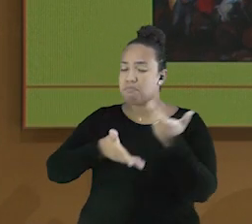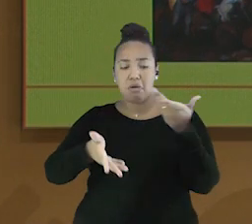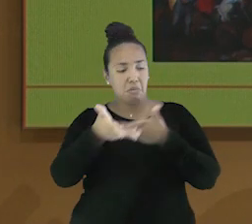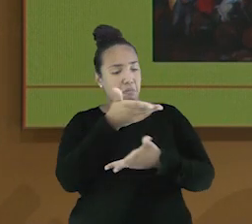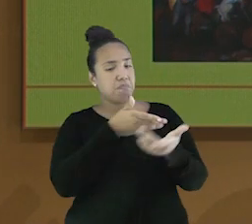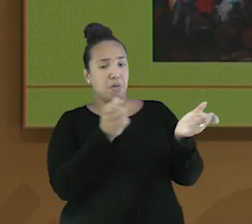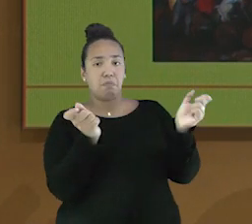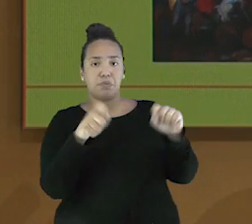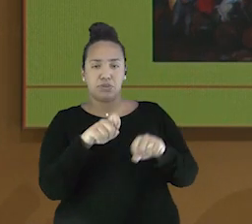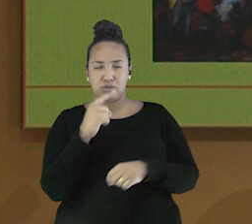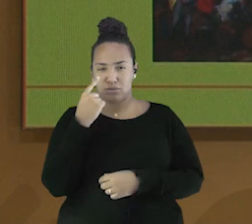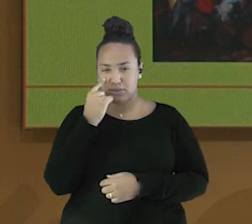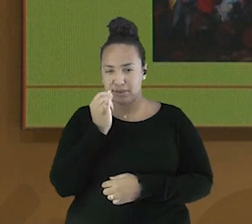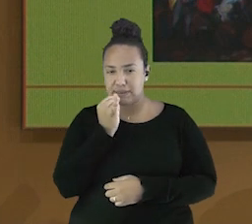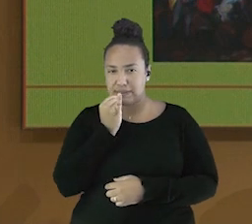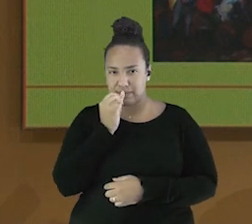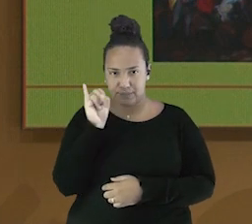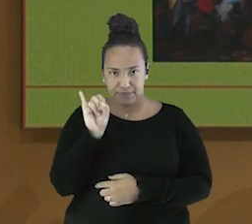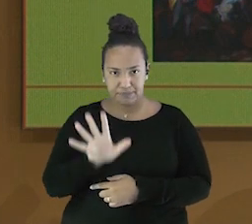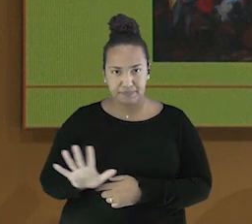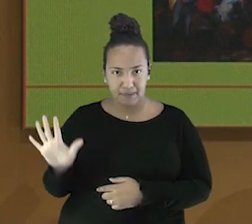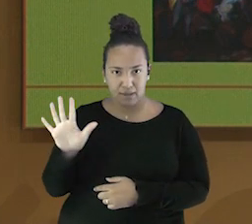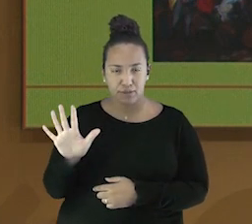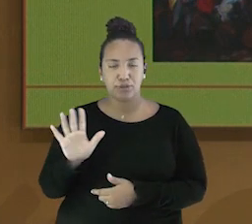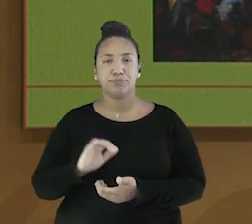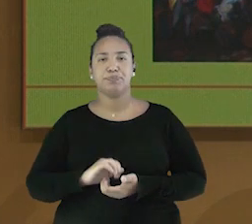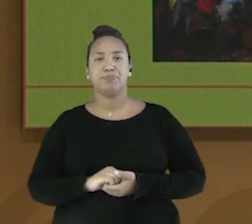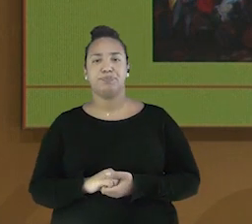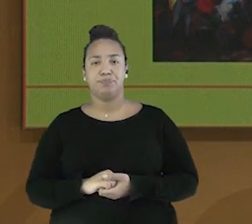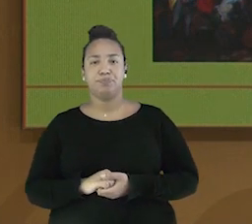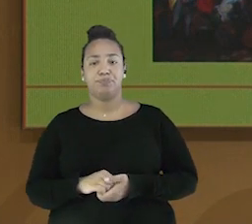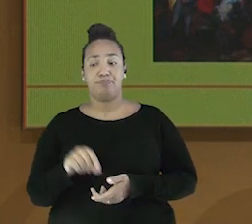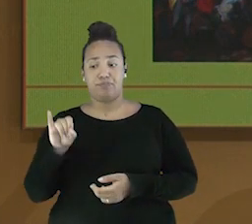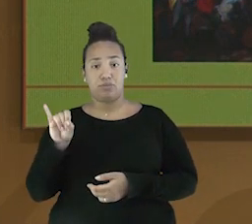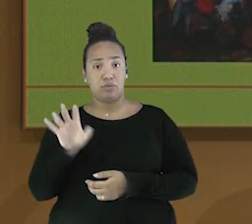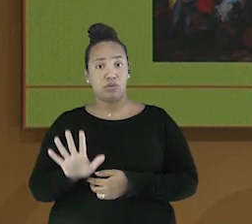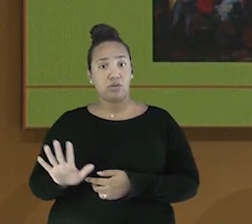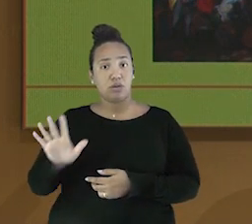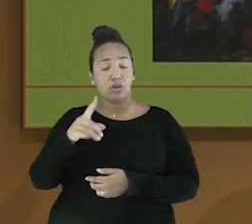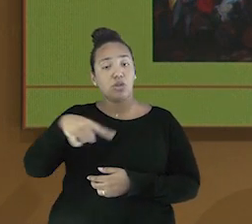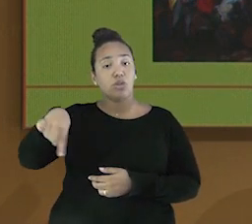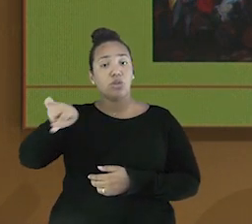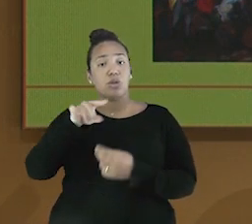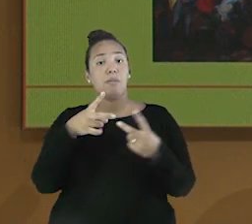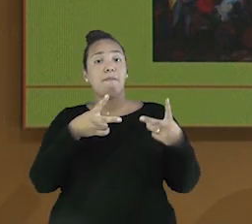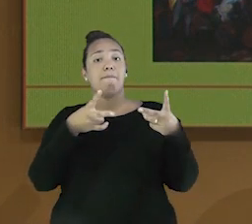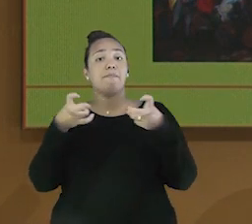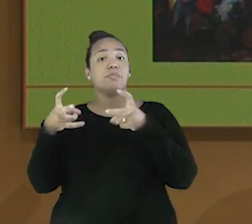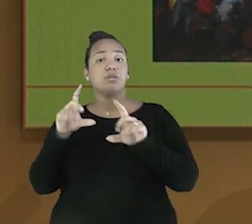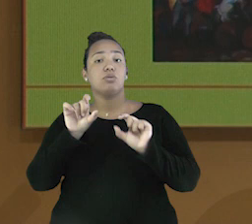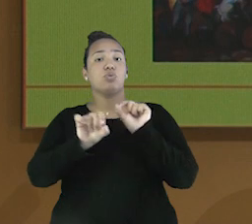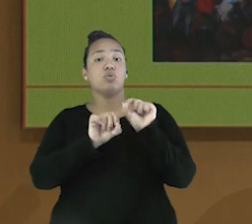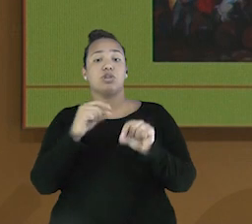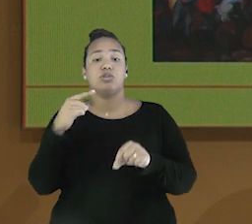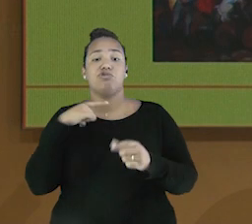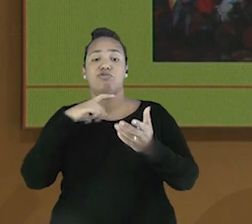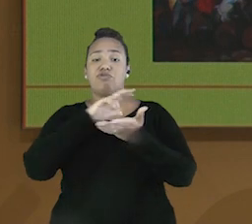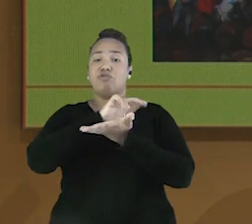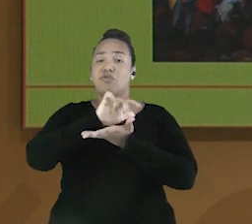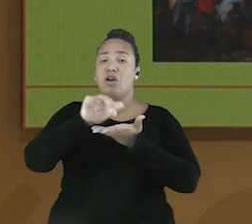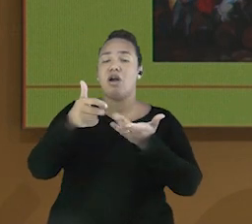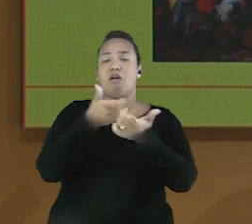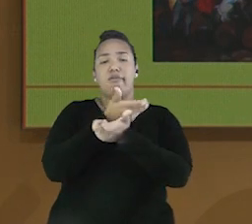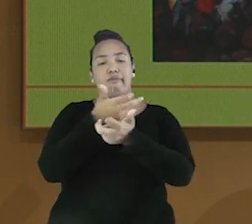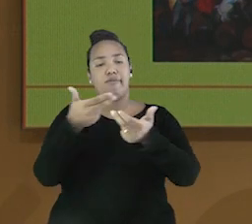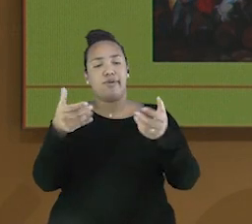alimentos. Por exemplo, vamos observar essa imagem. Nela, conseguimos ver a quantidade de coisas que eram